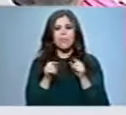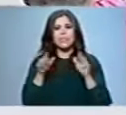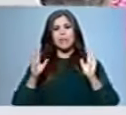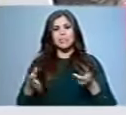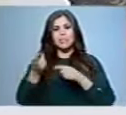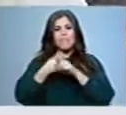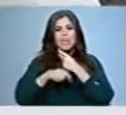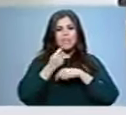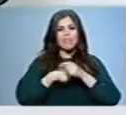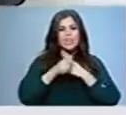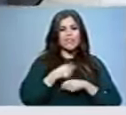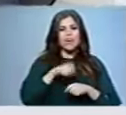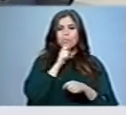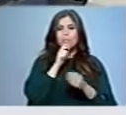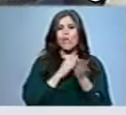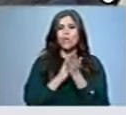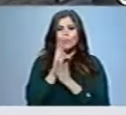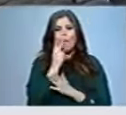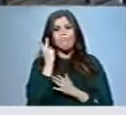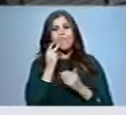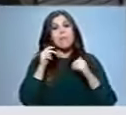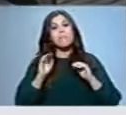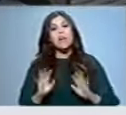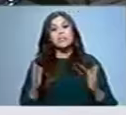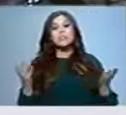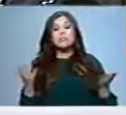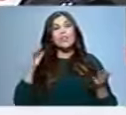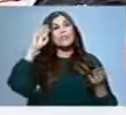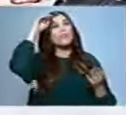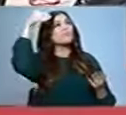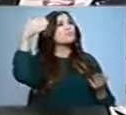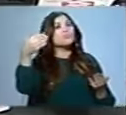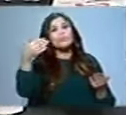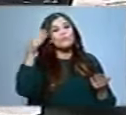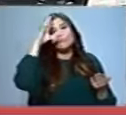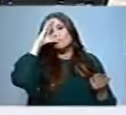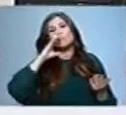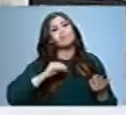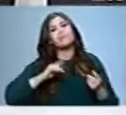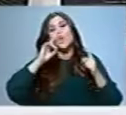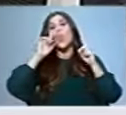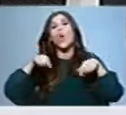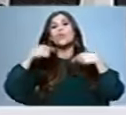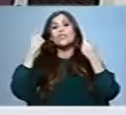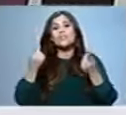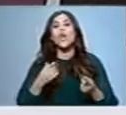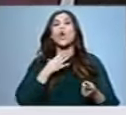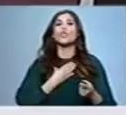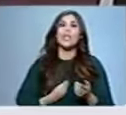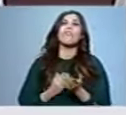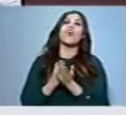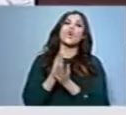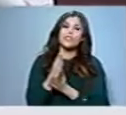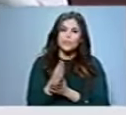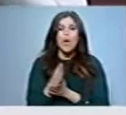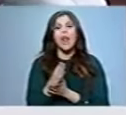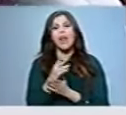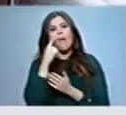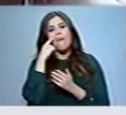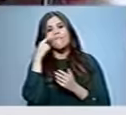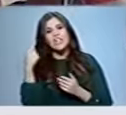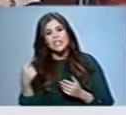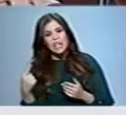obviamente, para poder claro. Viver. Agora, no futuro, não sei, vamos ver. Eu gostava de continuar a viajar, ao mesmo tempo sei que tiver um filho